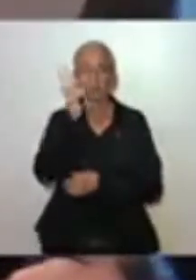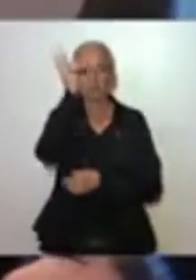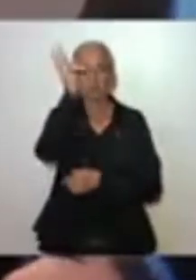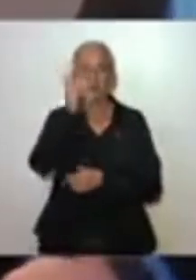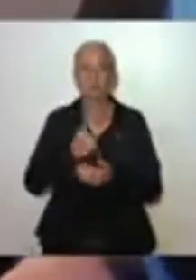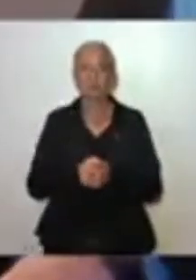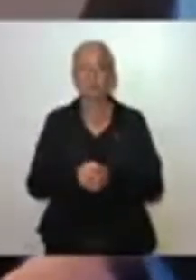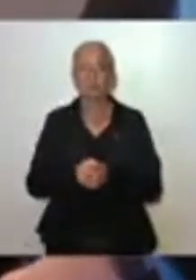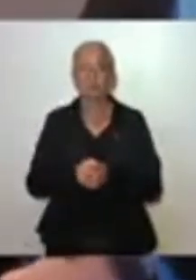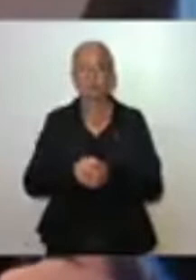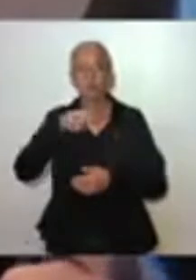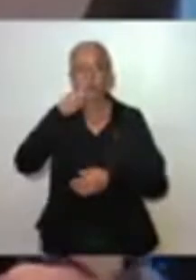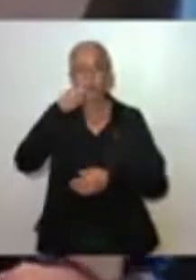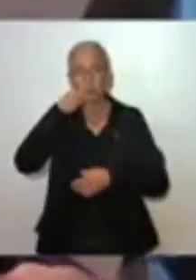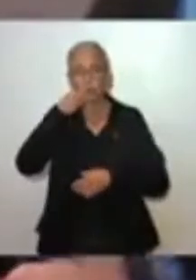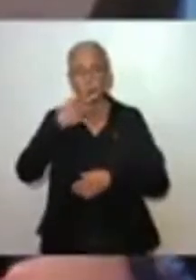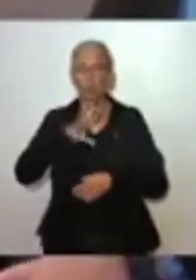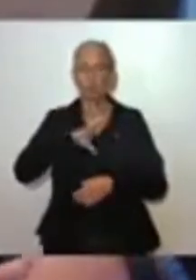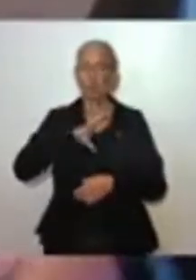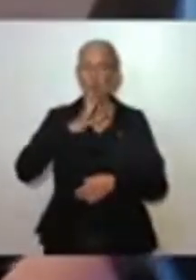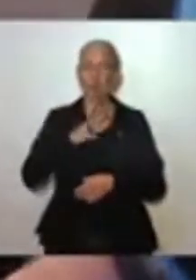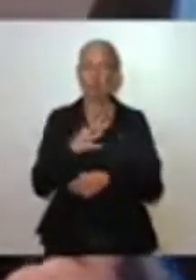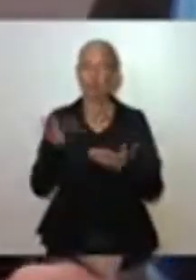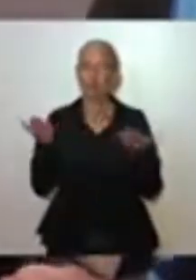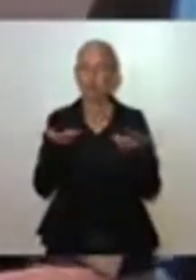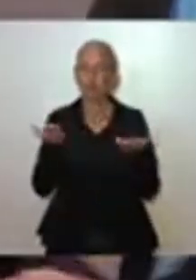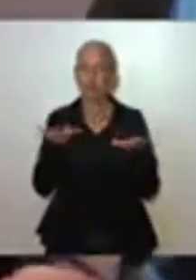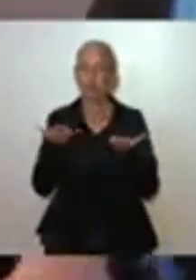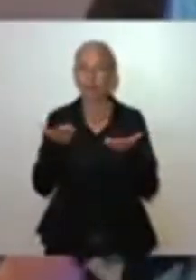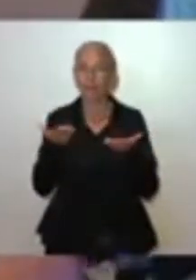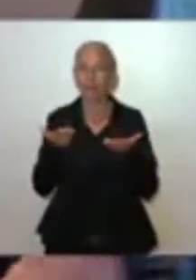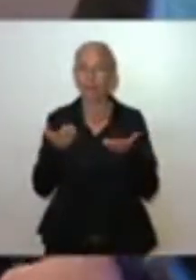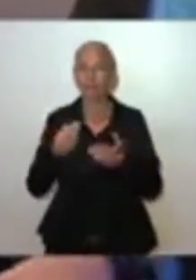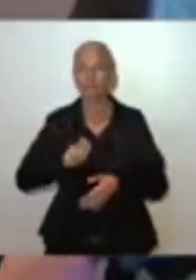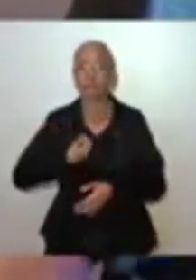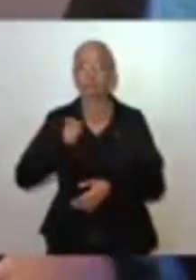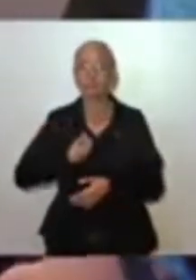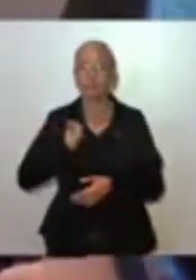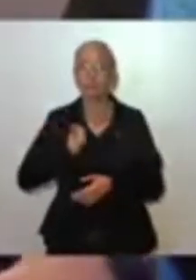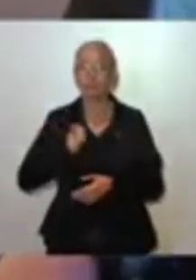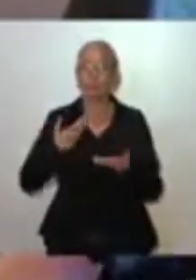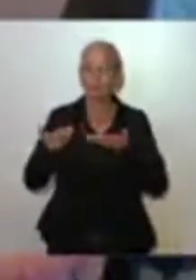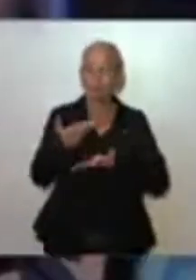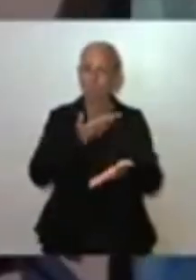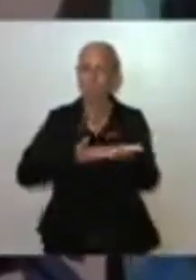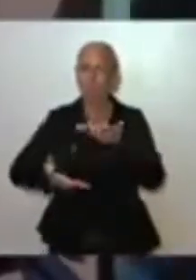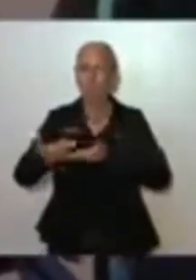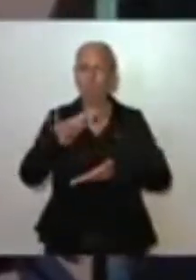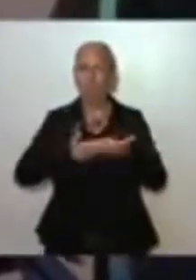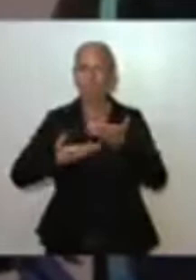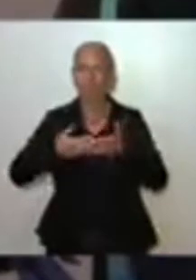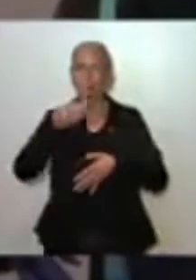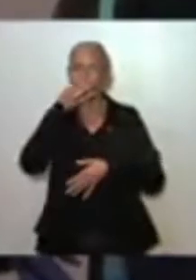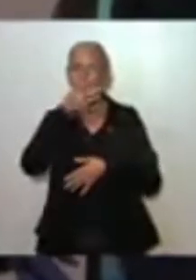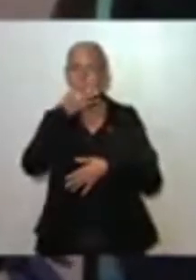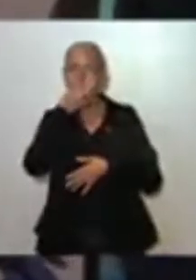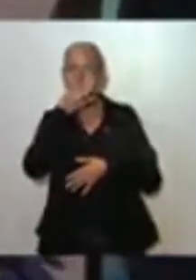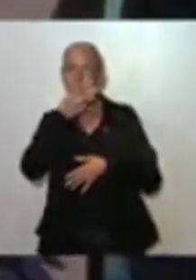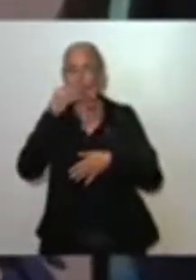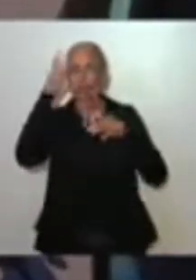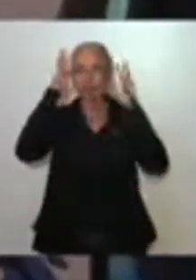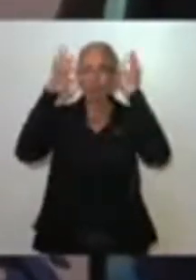e Muita honra de estar aqui e compartilhar algumas ideias e algumas reflexões